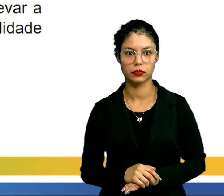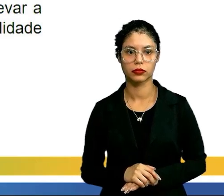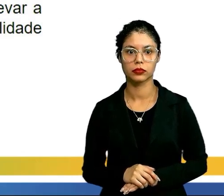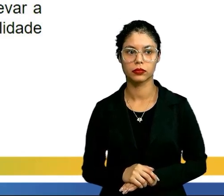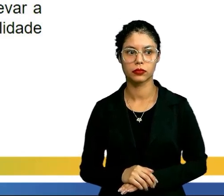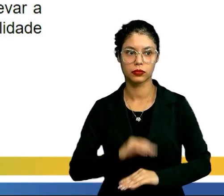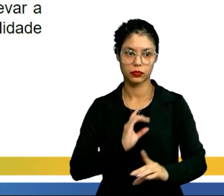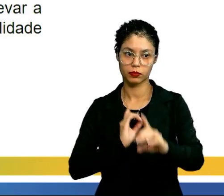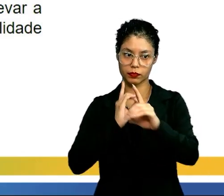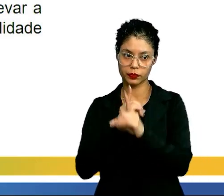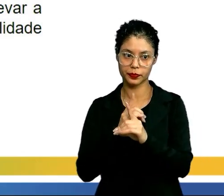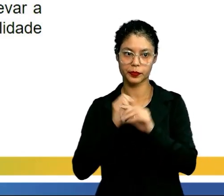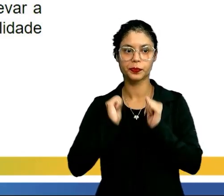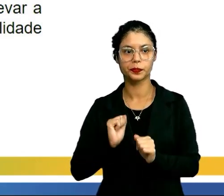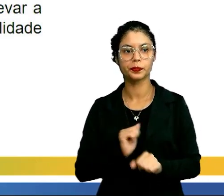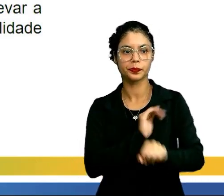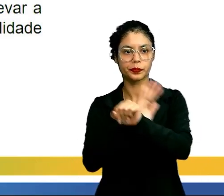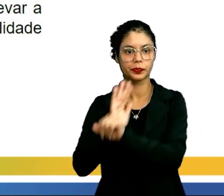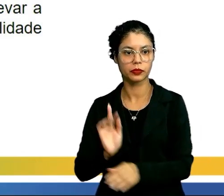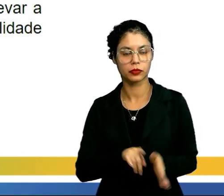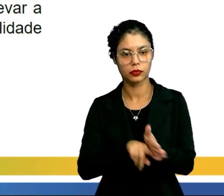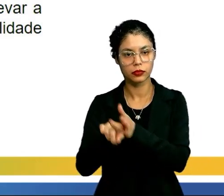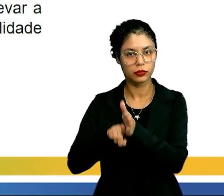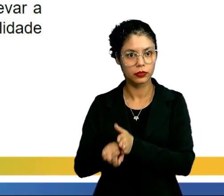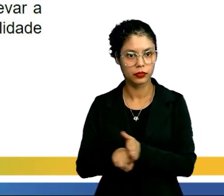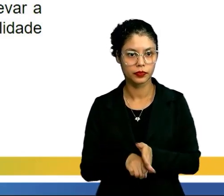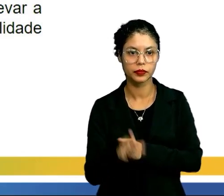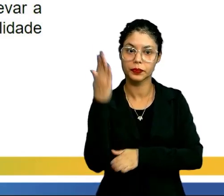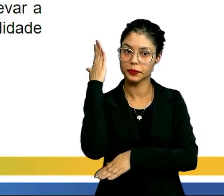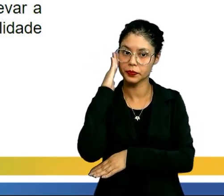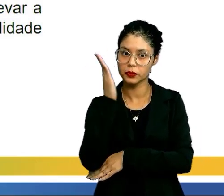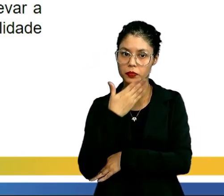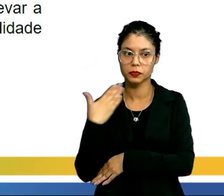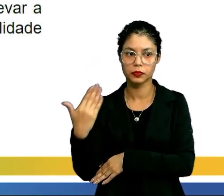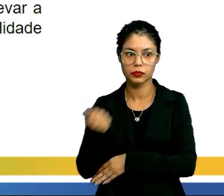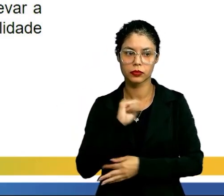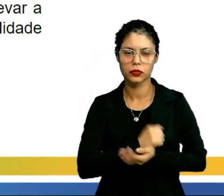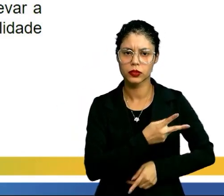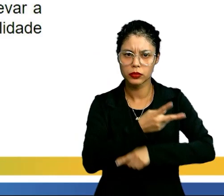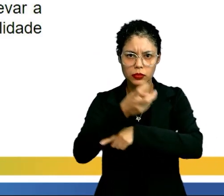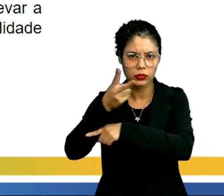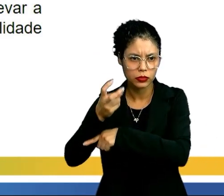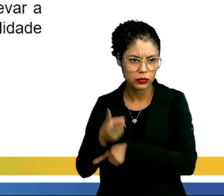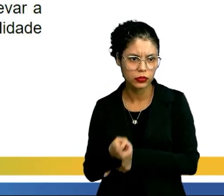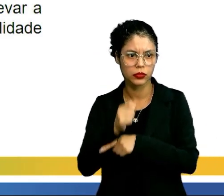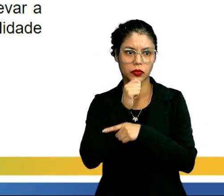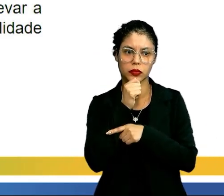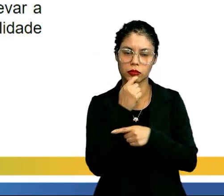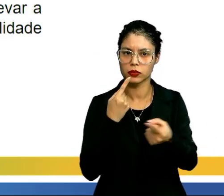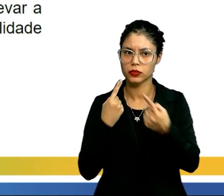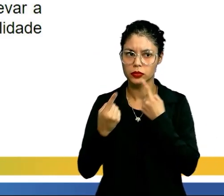aqui. A descoberta pode ajudar os pesquisadores a compreender os